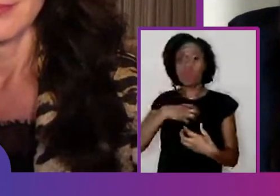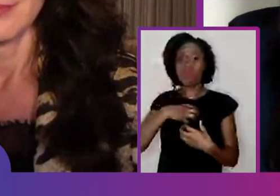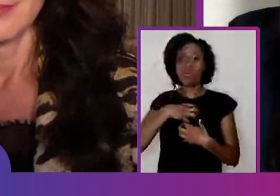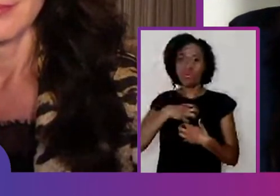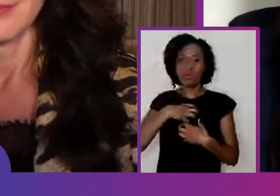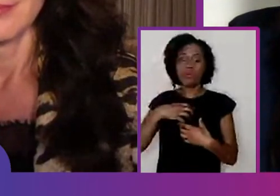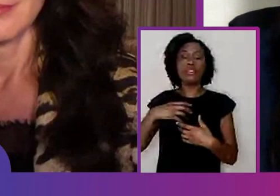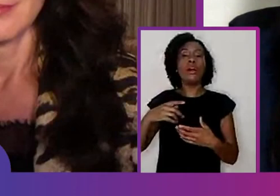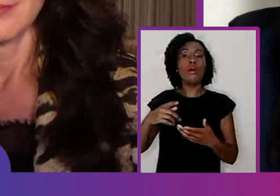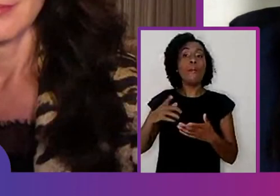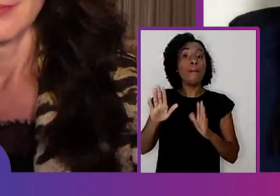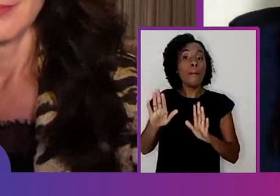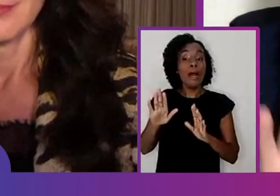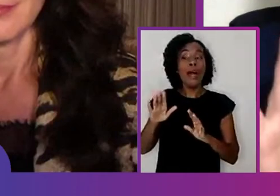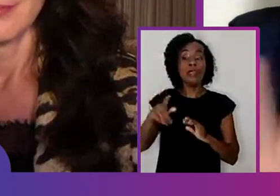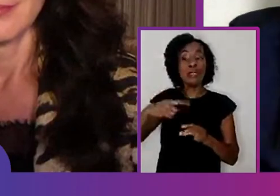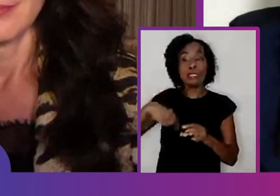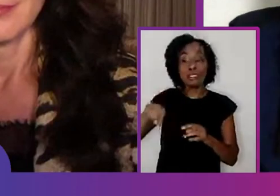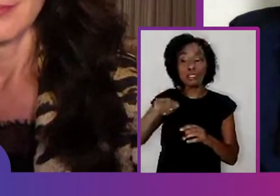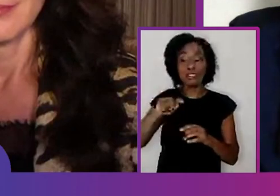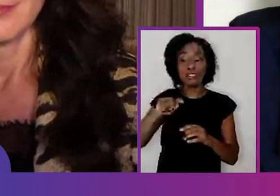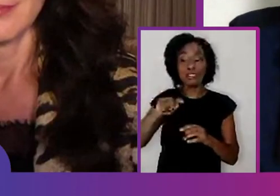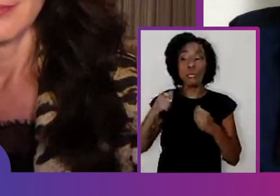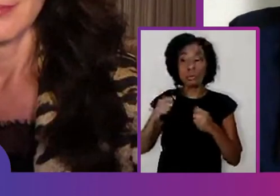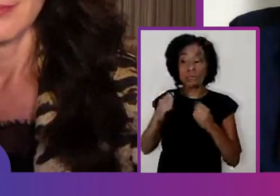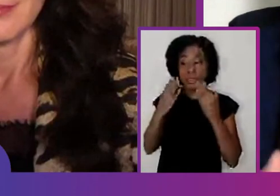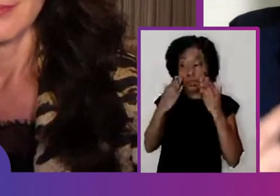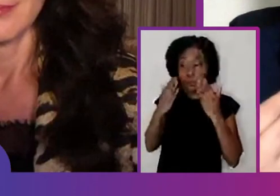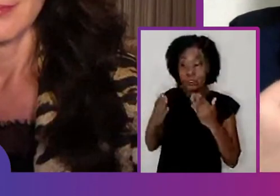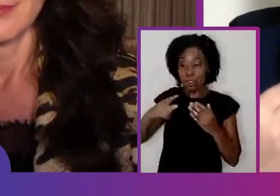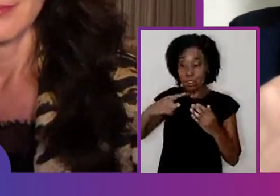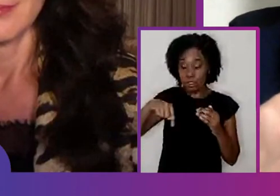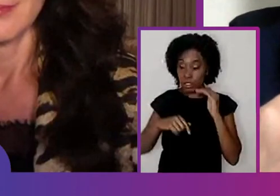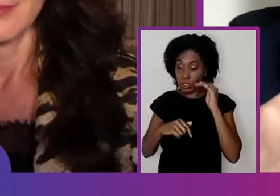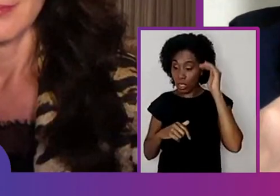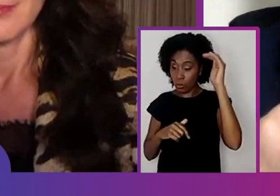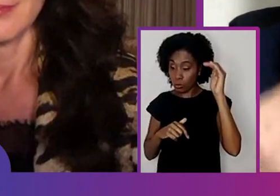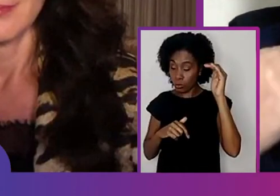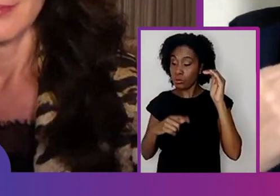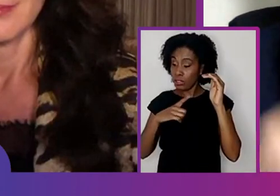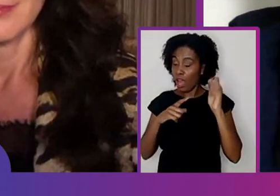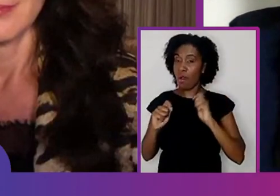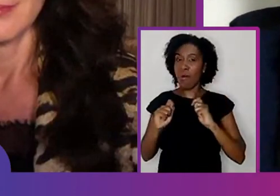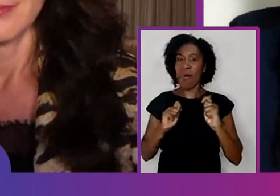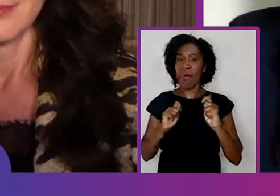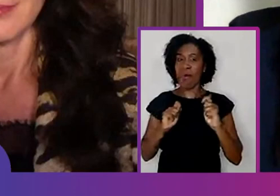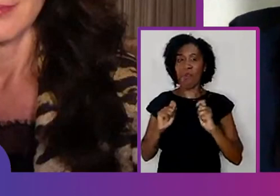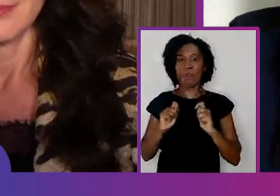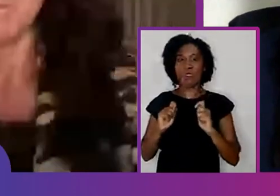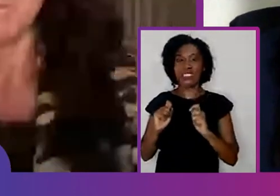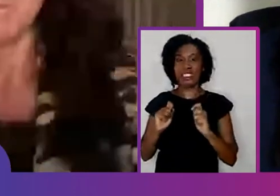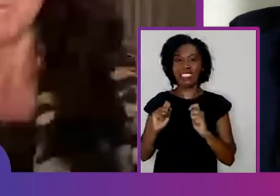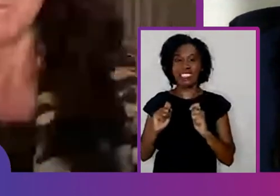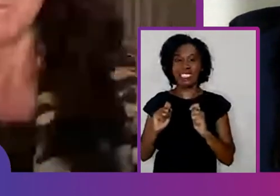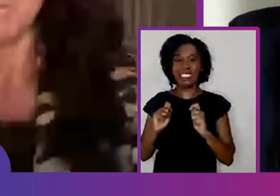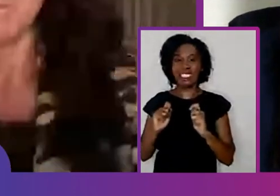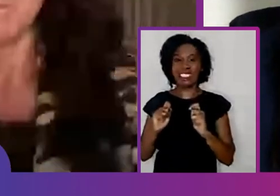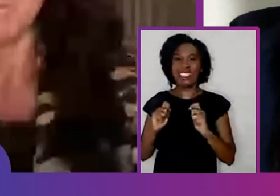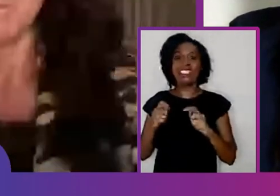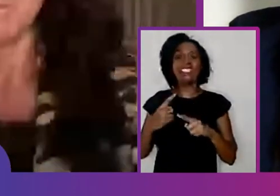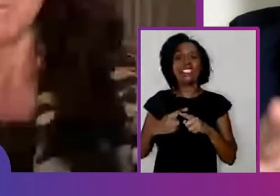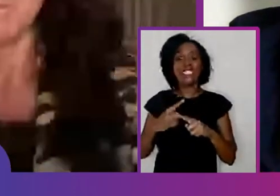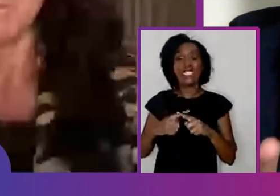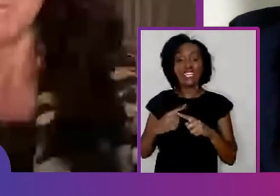com o controle da situação. Porque o que é problema para eles é eles sentirem em nós que nós estamos desesperados e sem